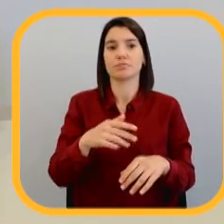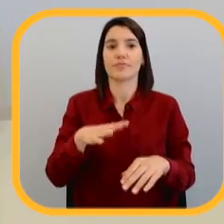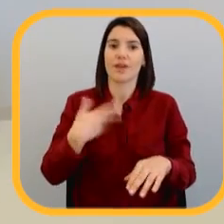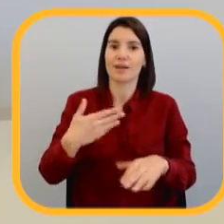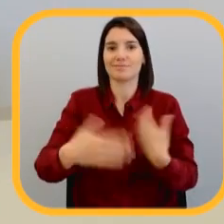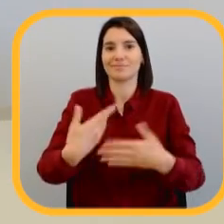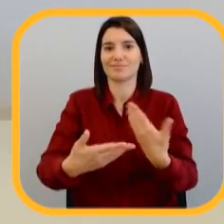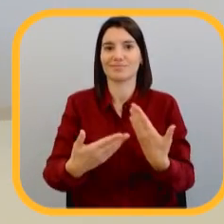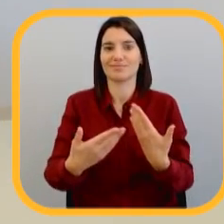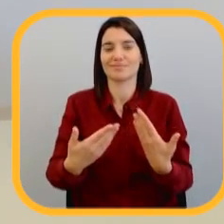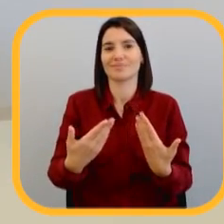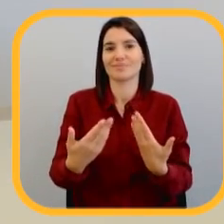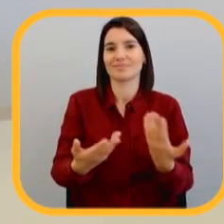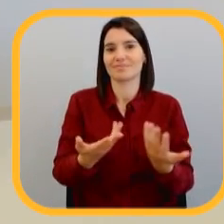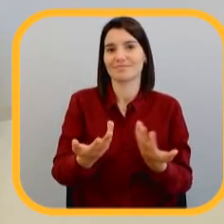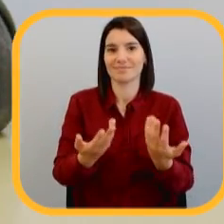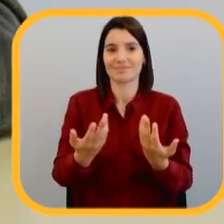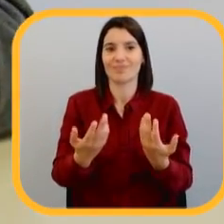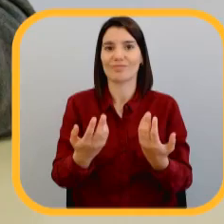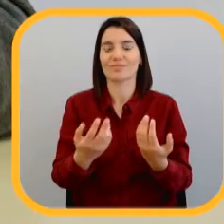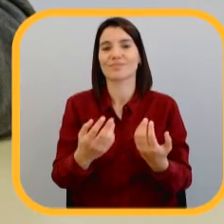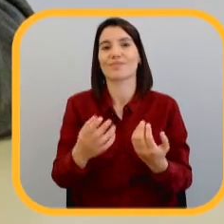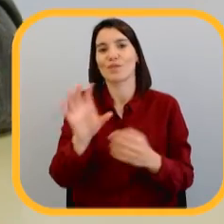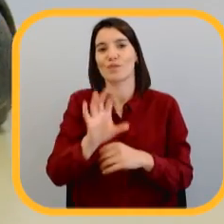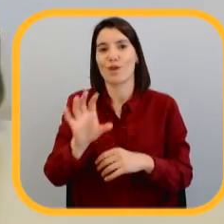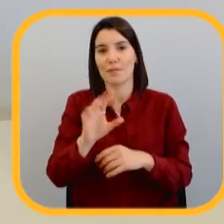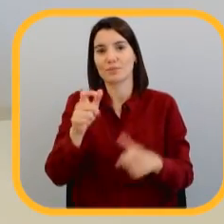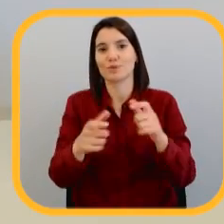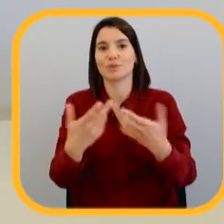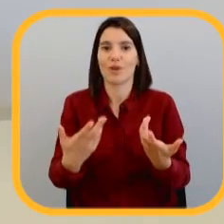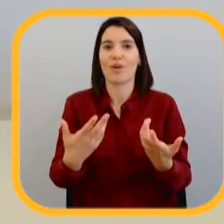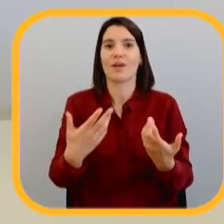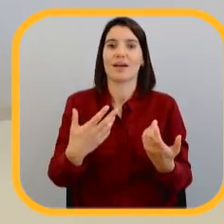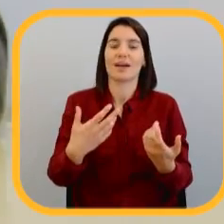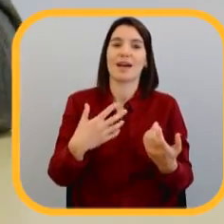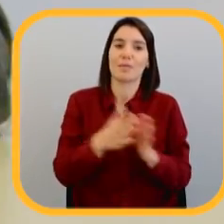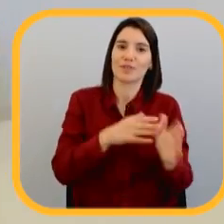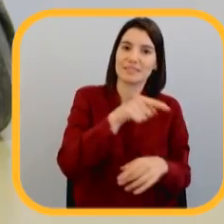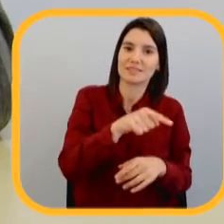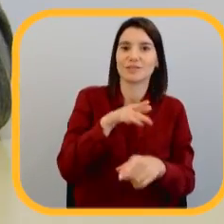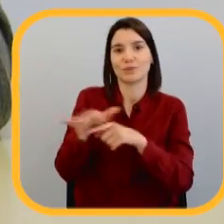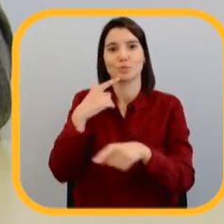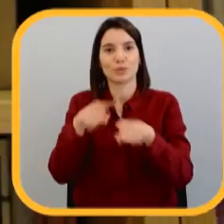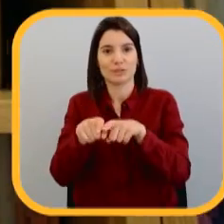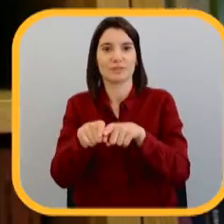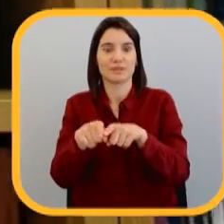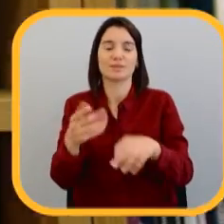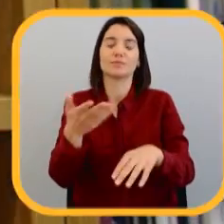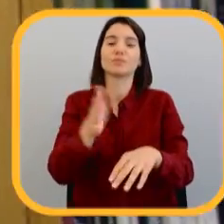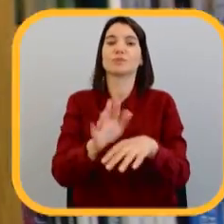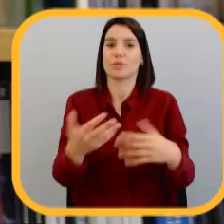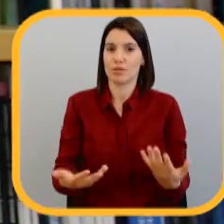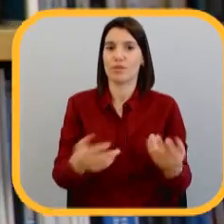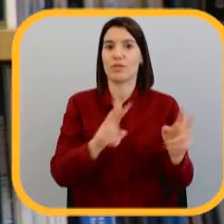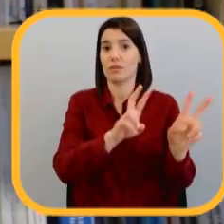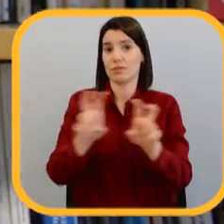tornou-se parte do repertório daquilo que as pessoas recorrem para tentar influenciar a política. Por exemplo, hoje